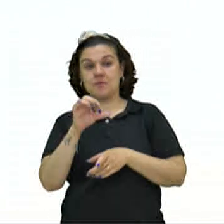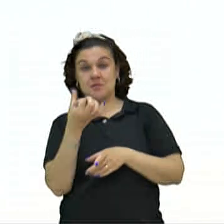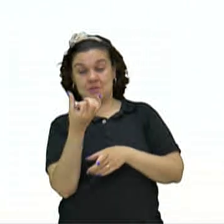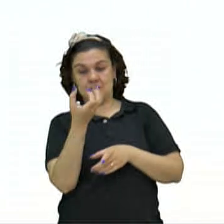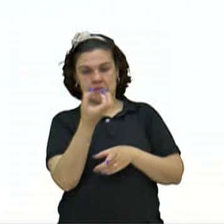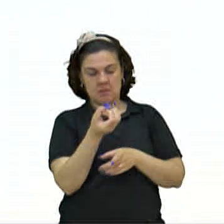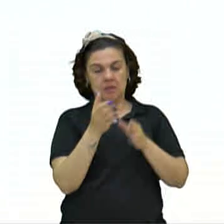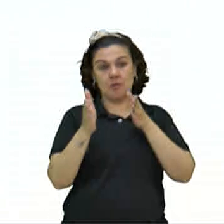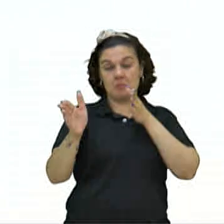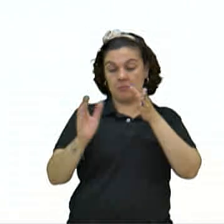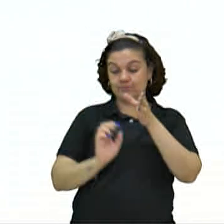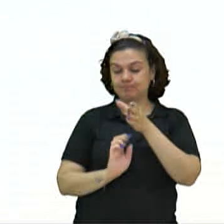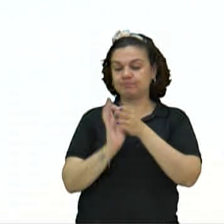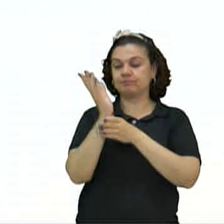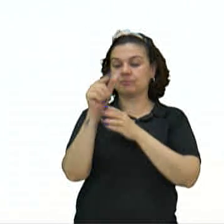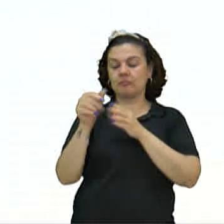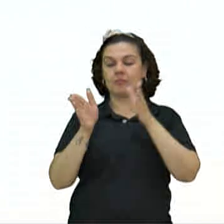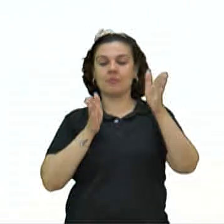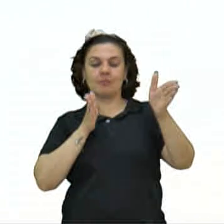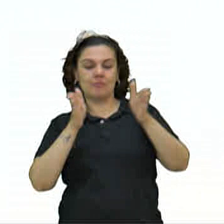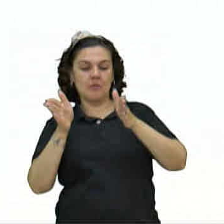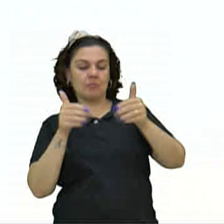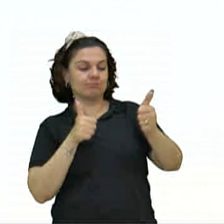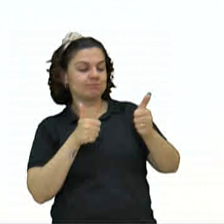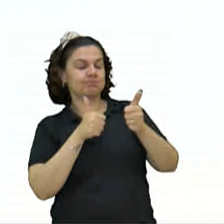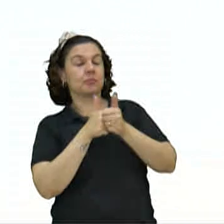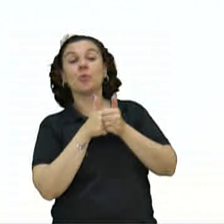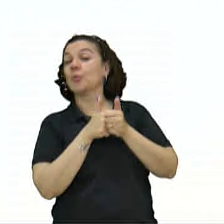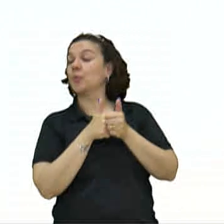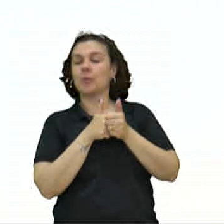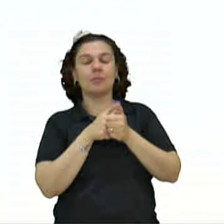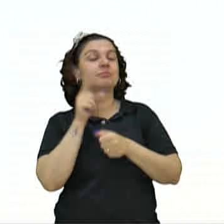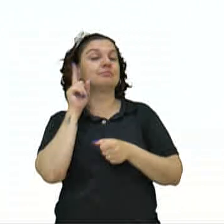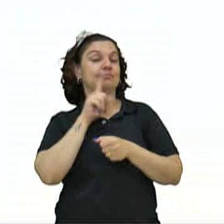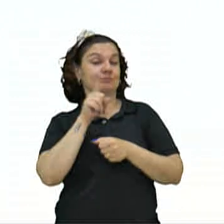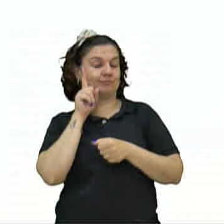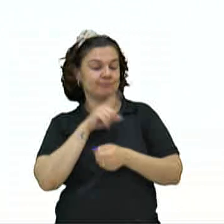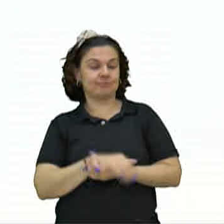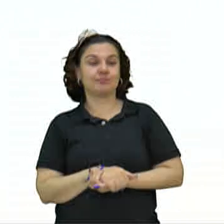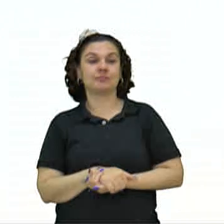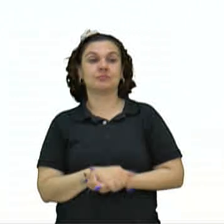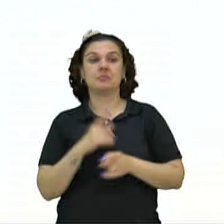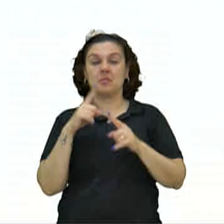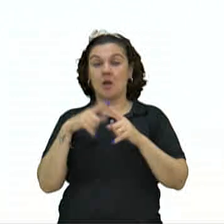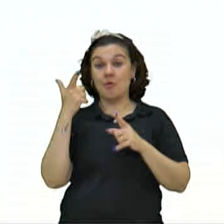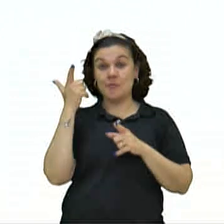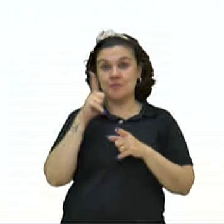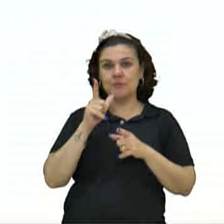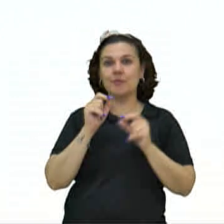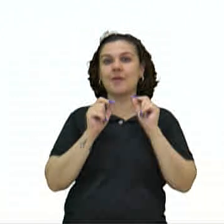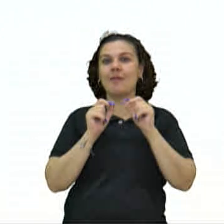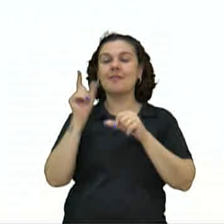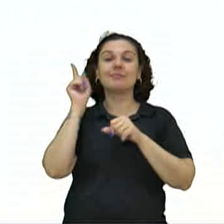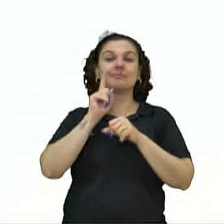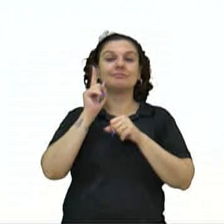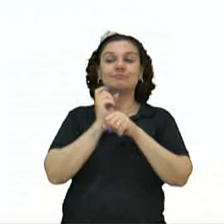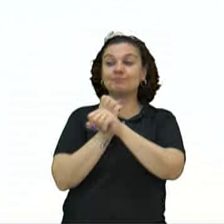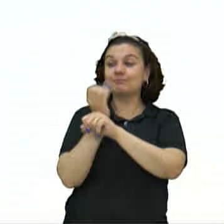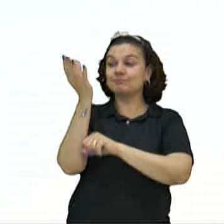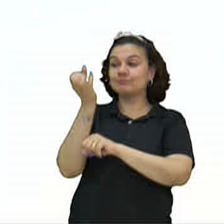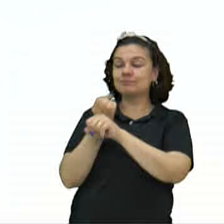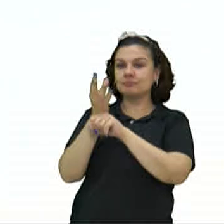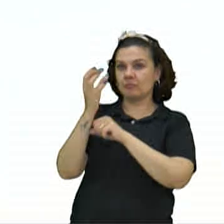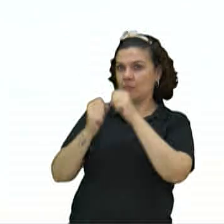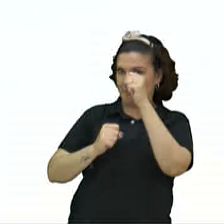Este evento foi viabilizado pela aproximação com quem? Com os Estados Unidos. Para quê? Para que os Estados Unidos mandassem para eles